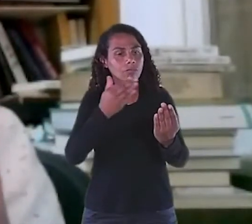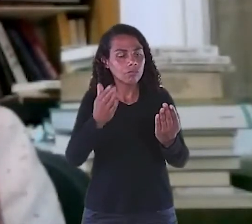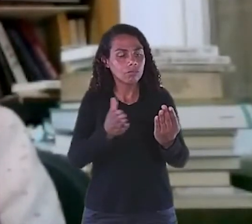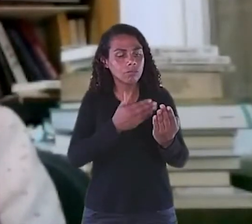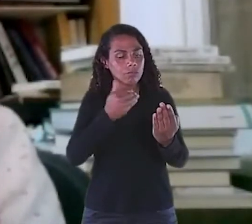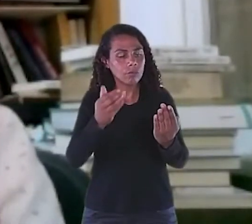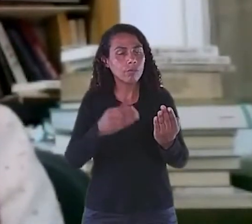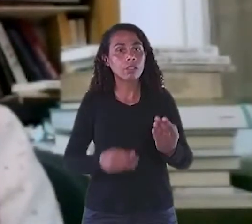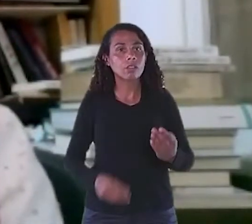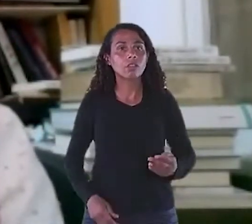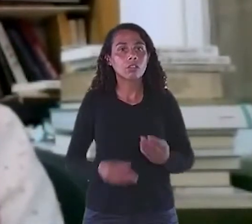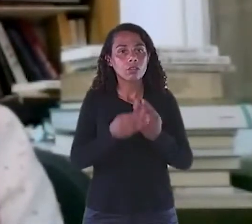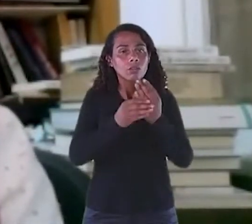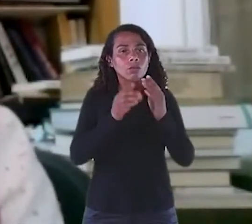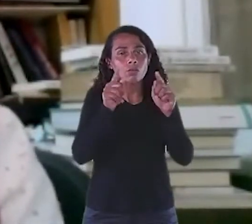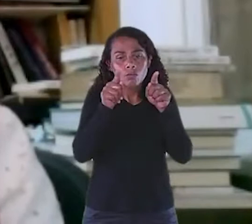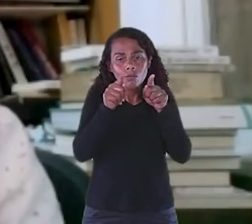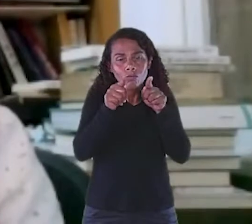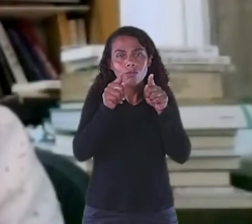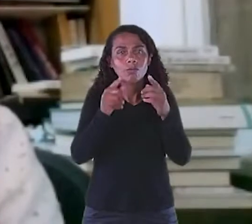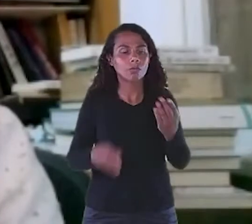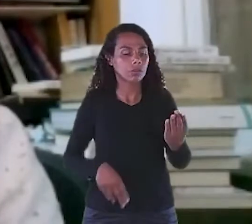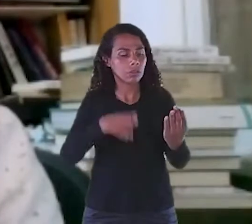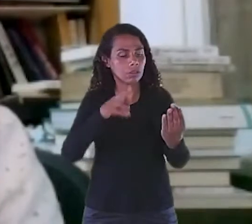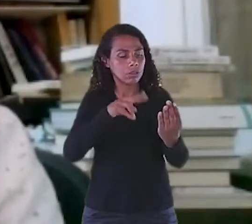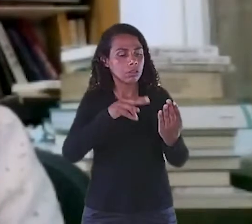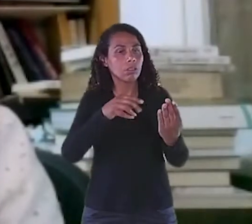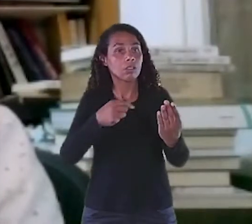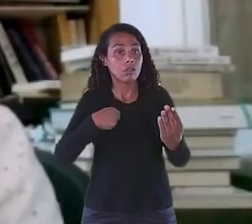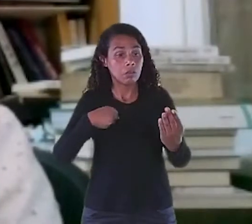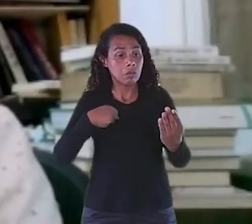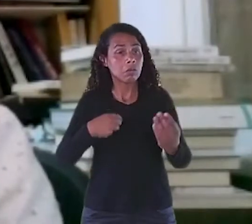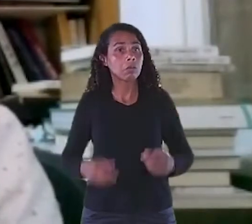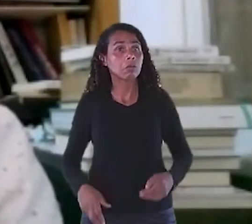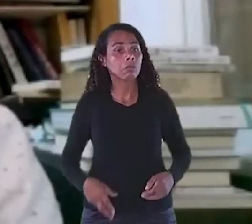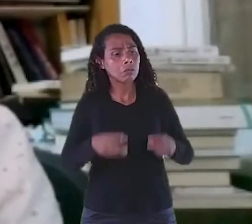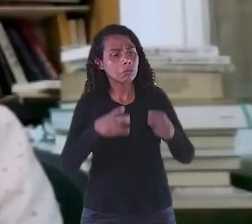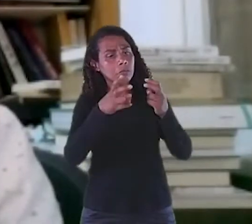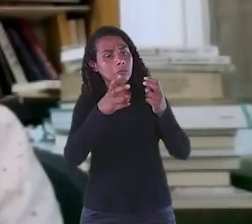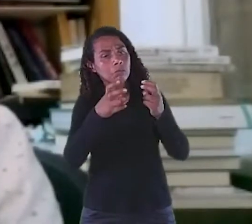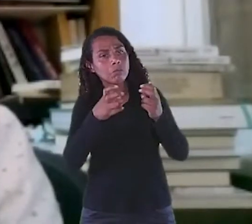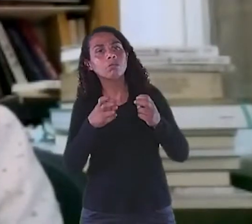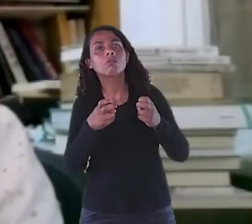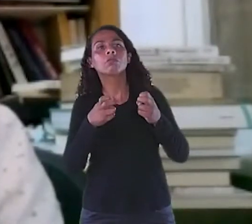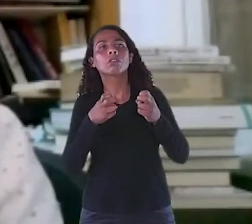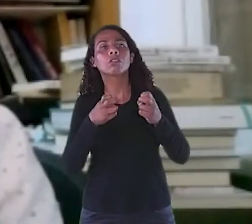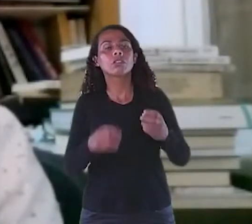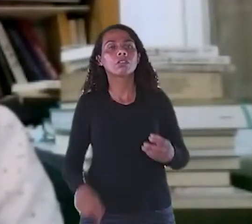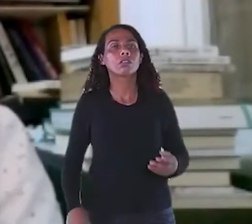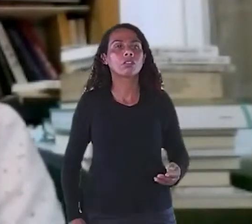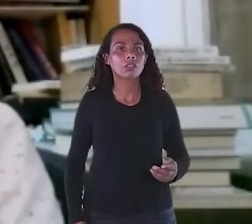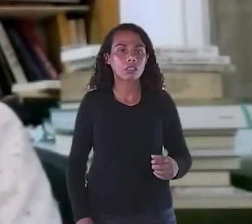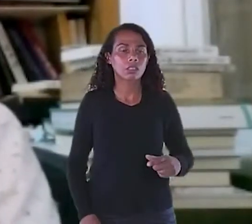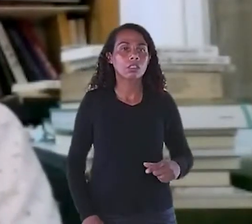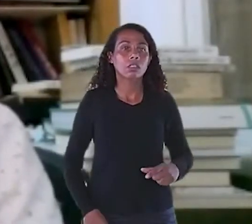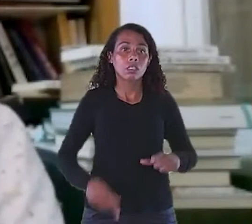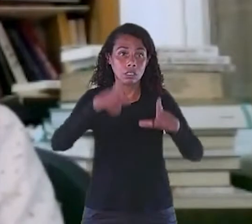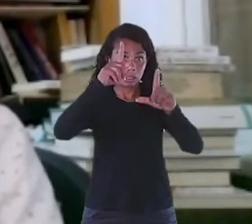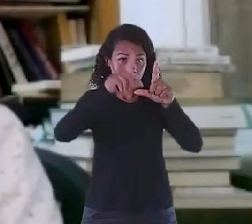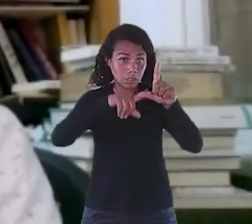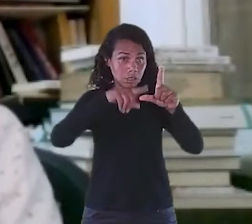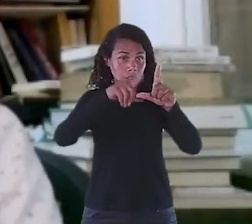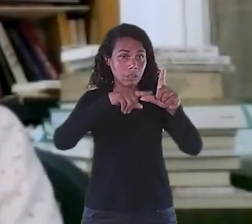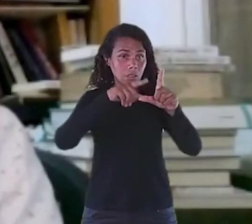né? E eu olhando ali, eu percebi umas garatujazinhas, era a letrinha do Otto, quer dizer, o livro saiu